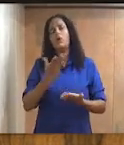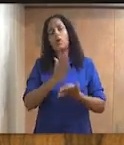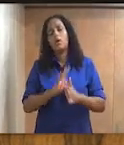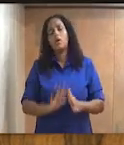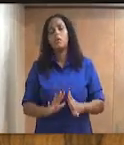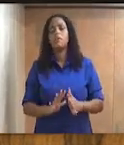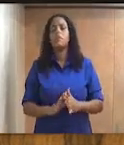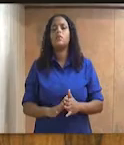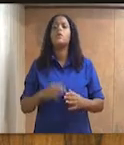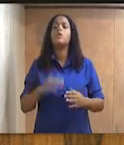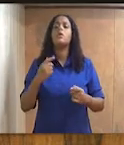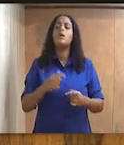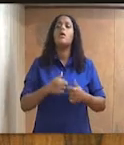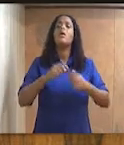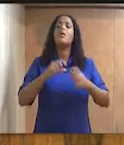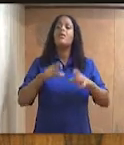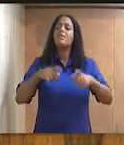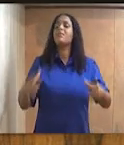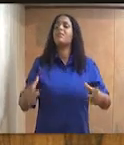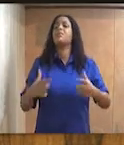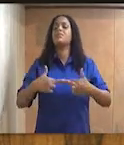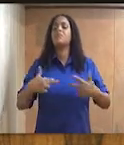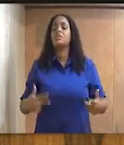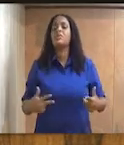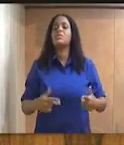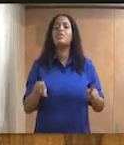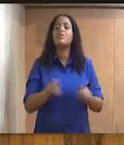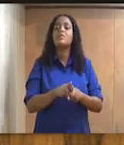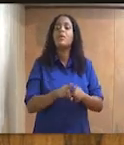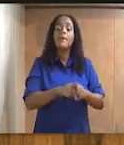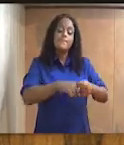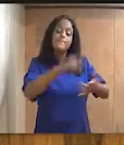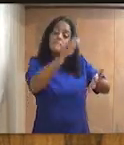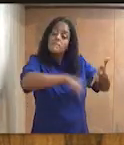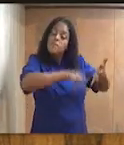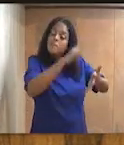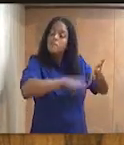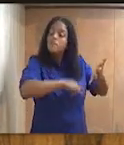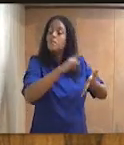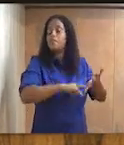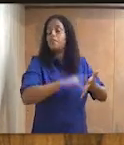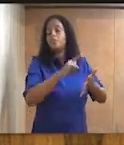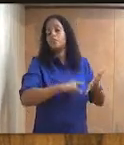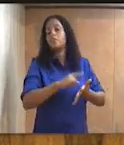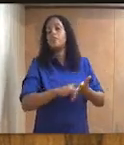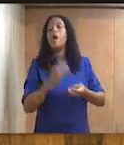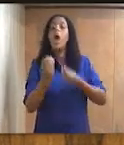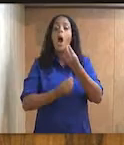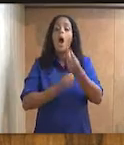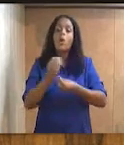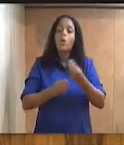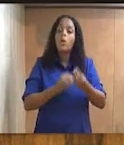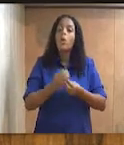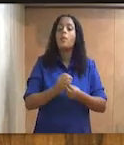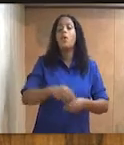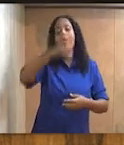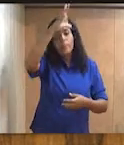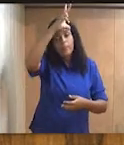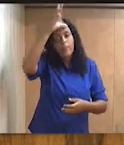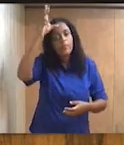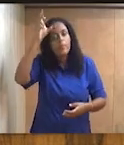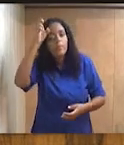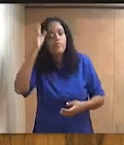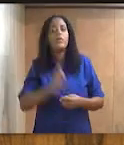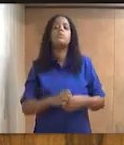O que causaria grande impacto na folha de pagamento. Esse é o argumento do prefeito, é o argumento